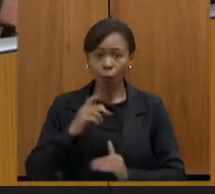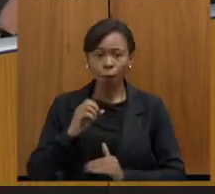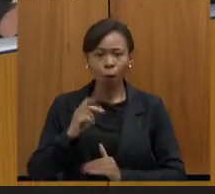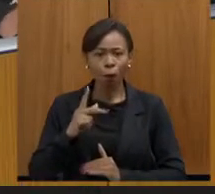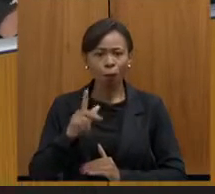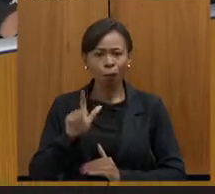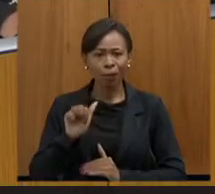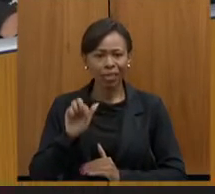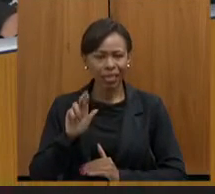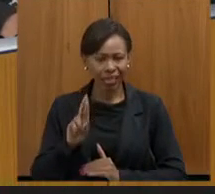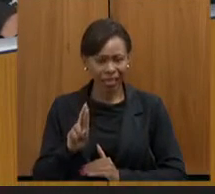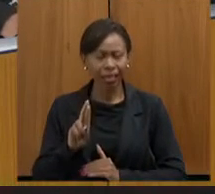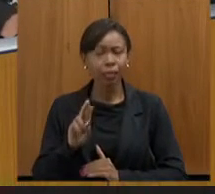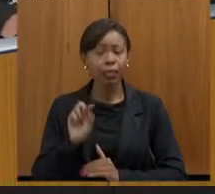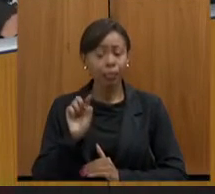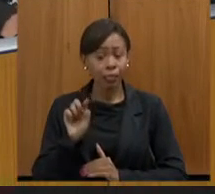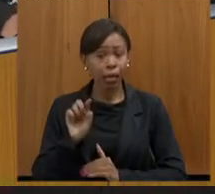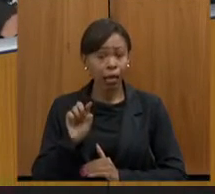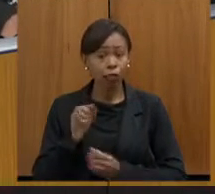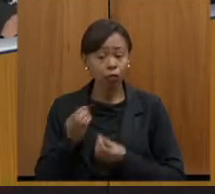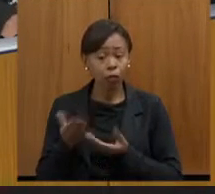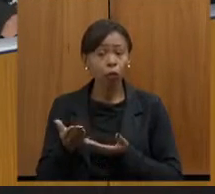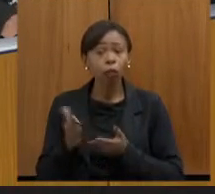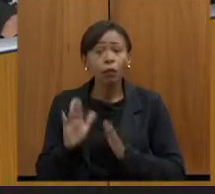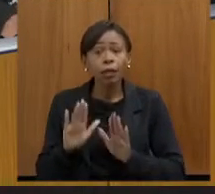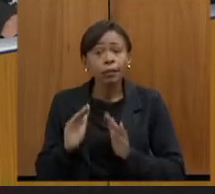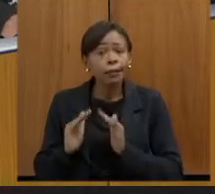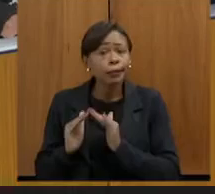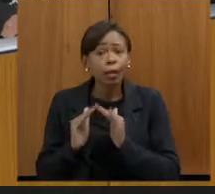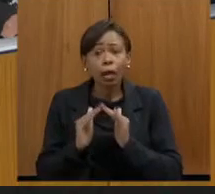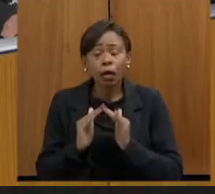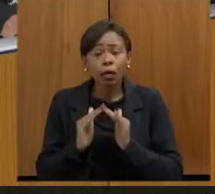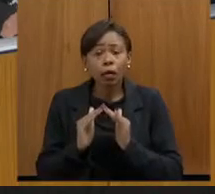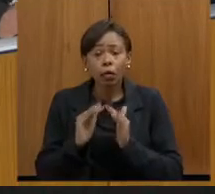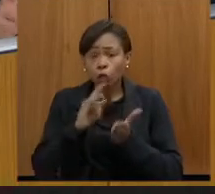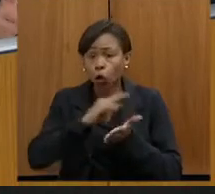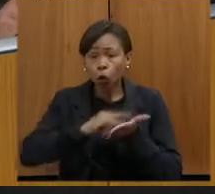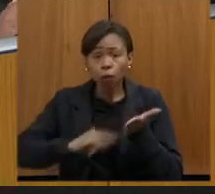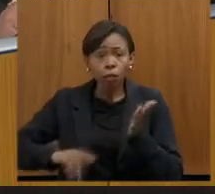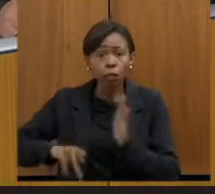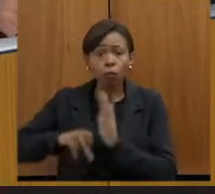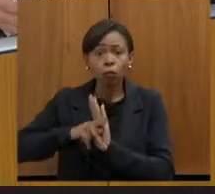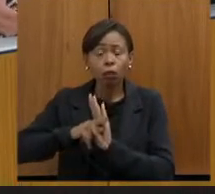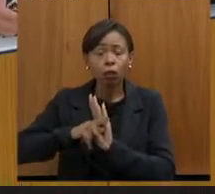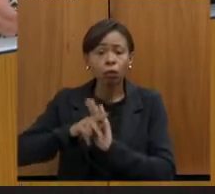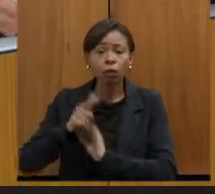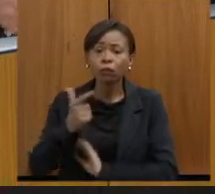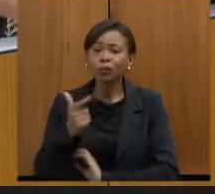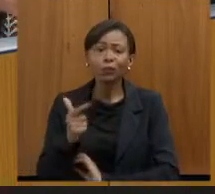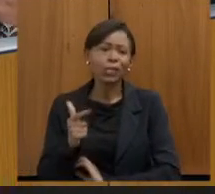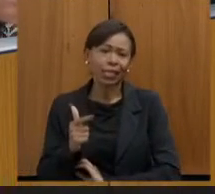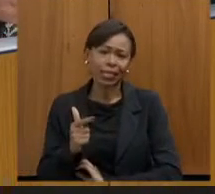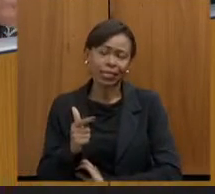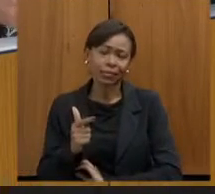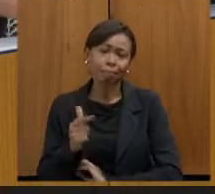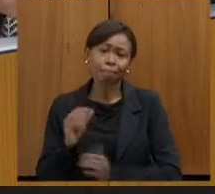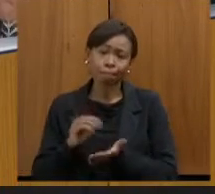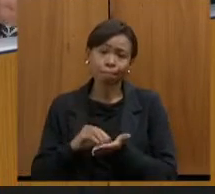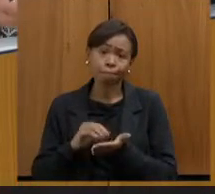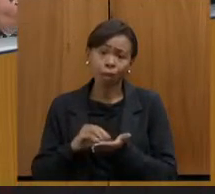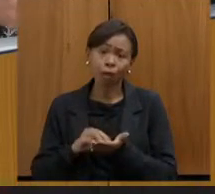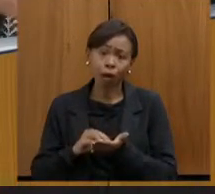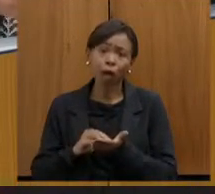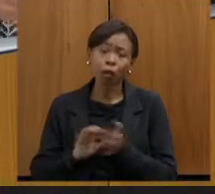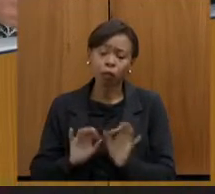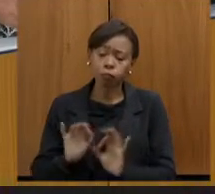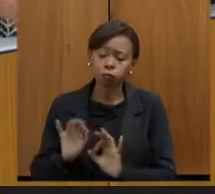muitas delas não têm o título da casa própria. e essas pessoas não melhoram as suas casas